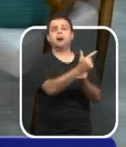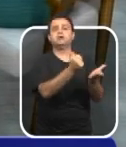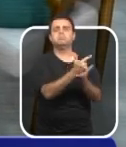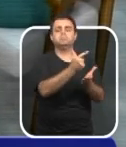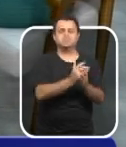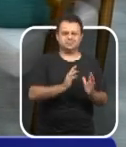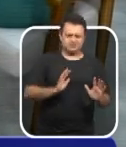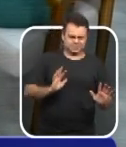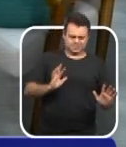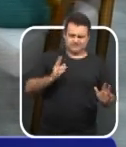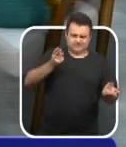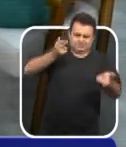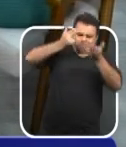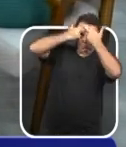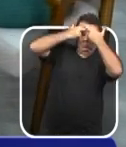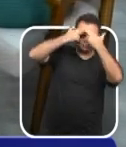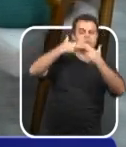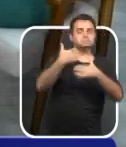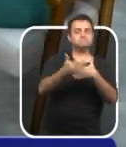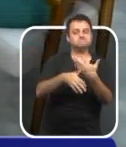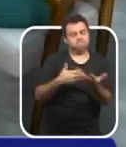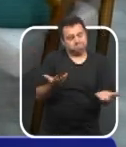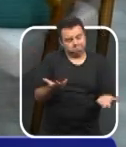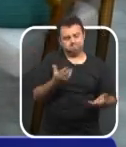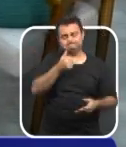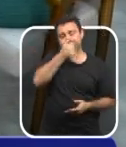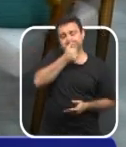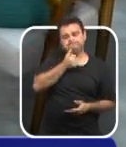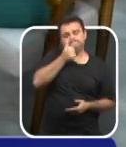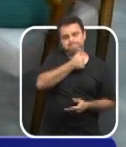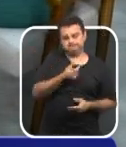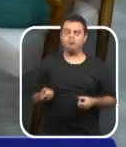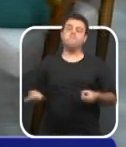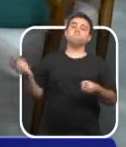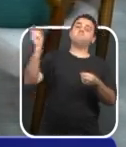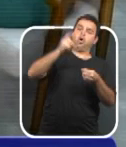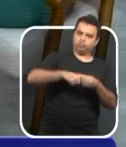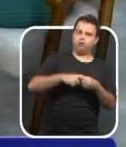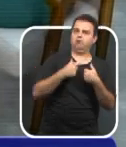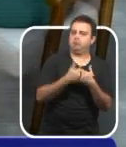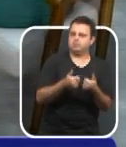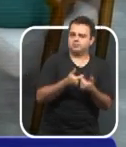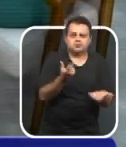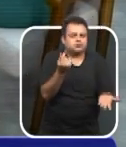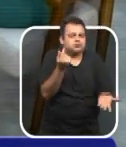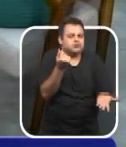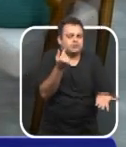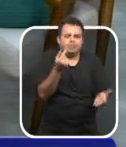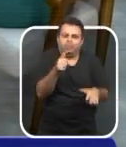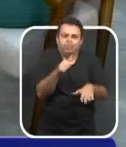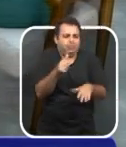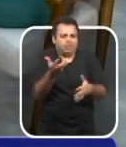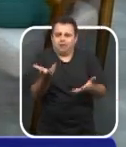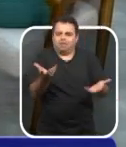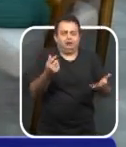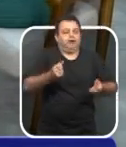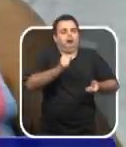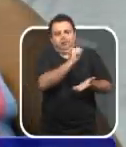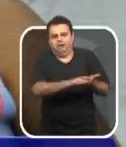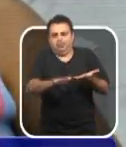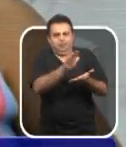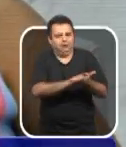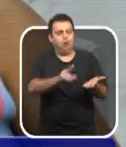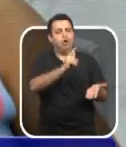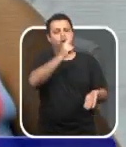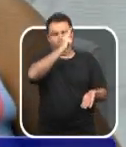fazer essa superação e estar aqui de novo no terminal, porque eu não tenho dinheiro para ficar andando de Uber. Então, a